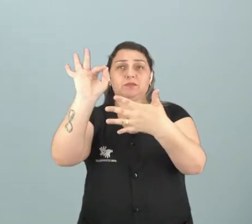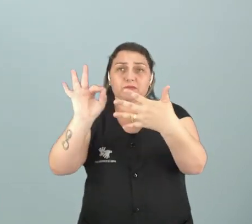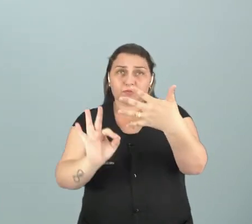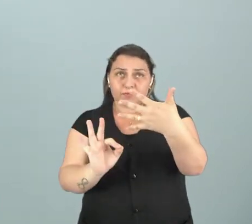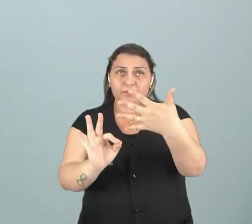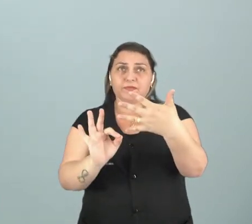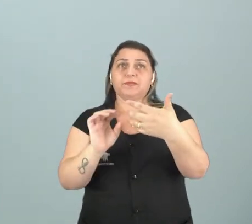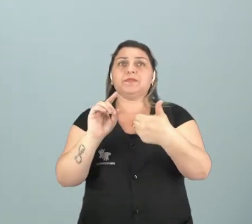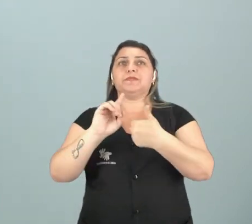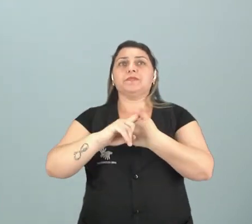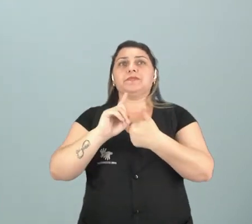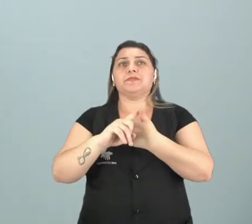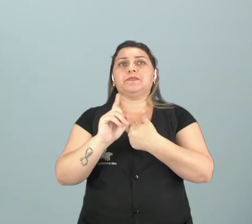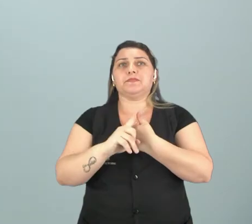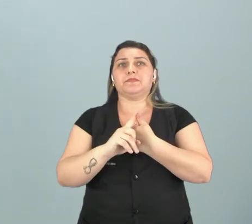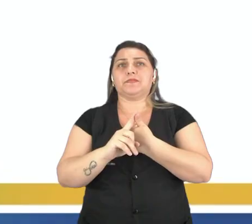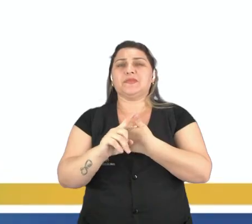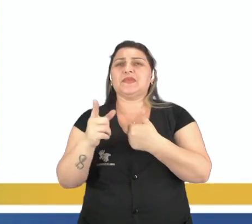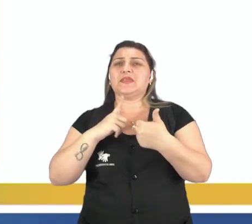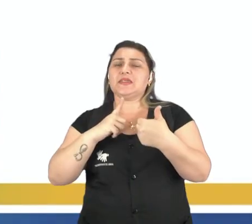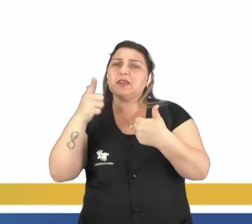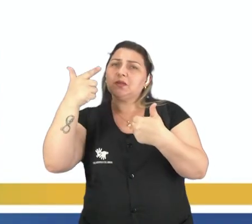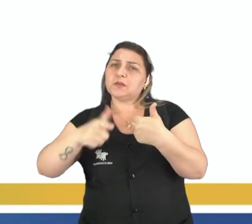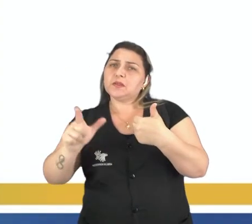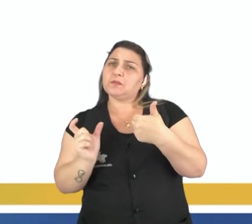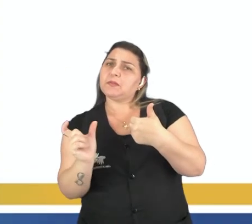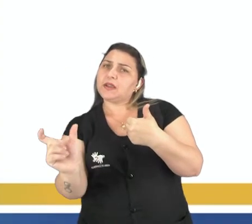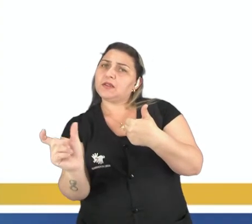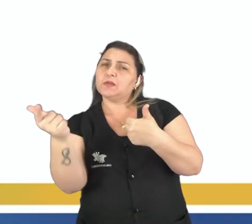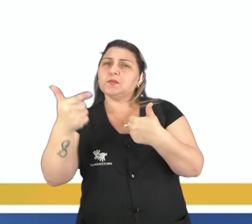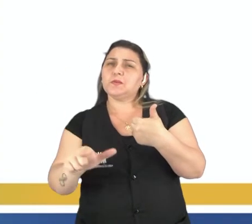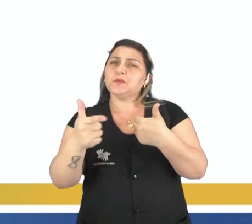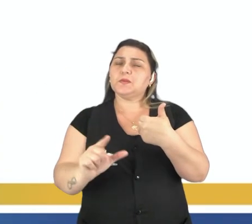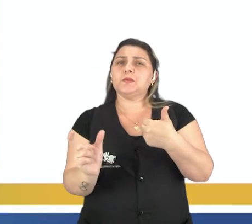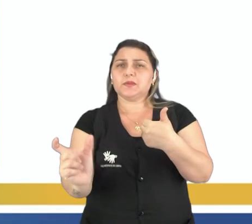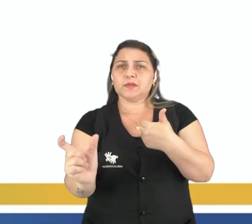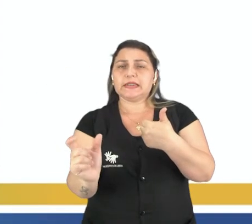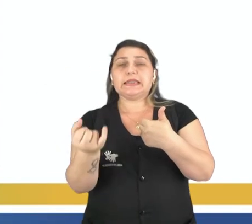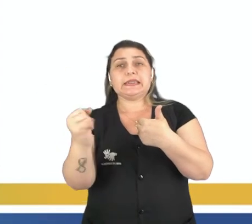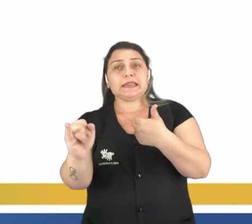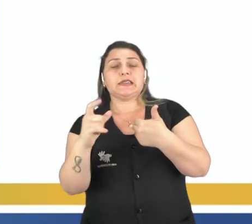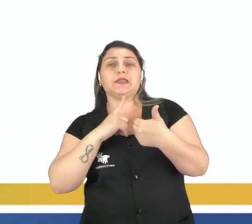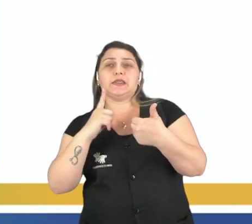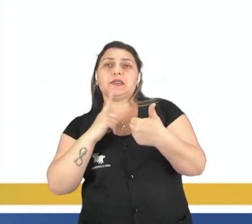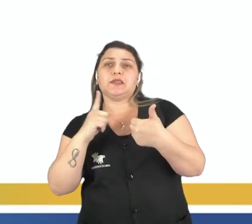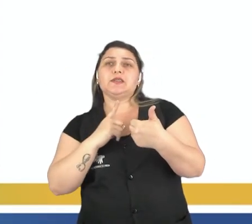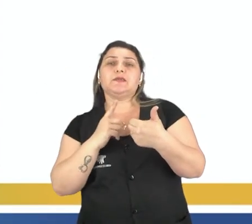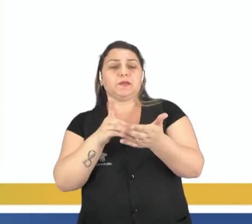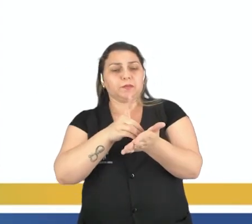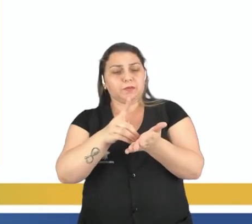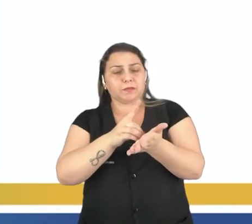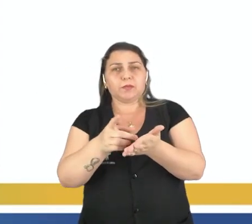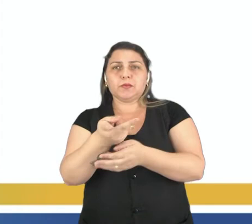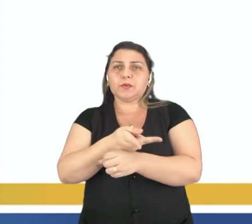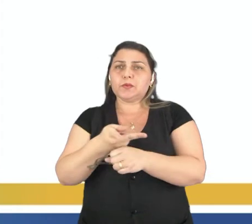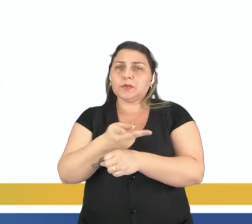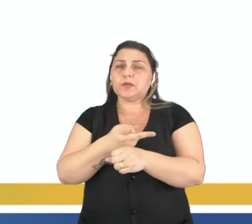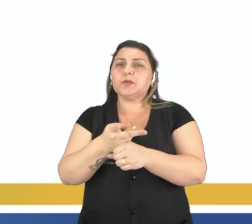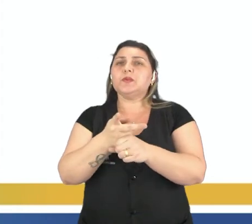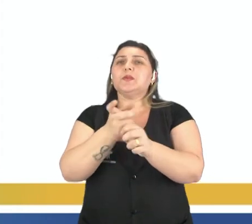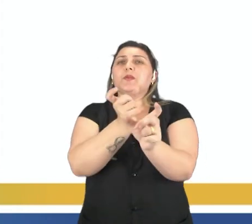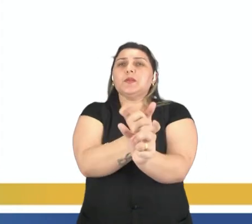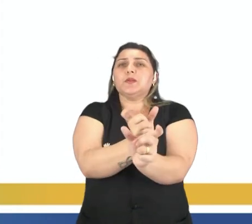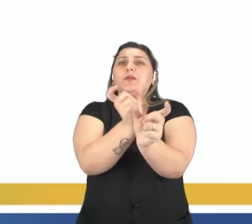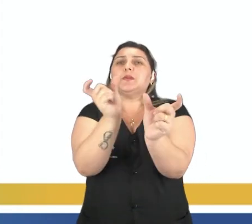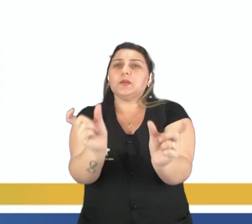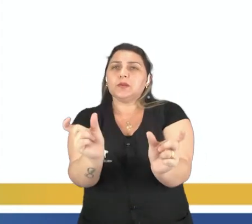ditos agora. Há repetições desnecessárias de palavras? Se houver, consulte o dicionário para buscar sinônimos.